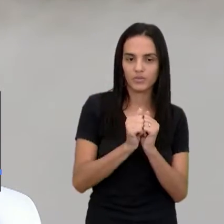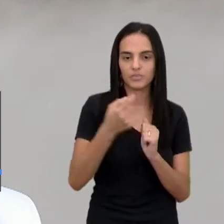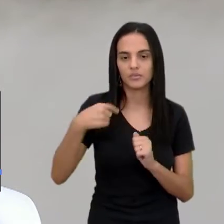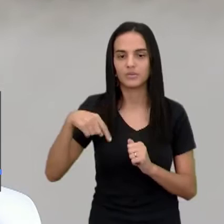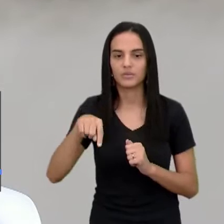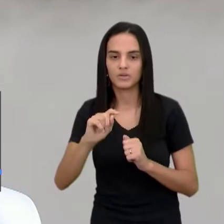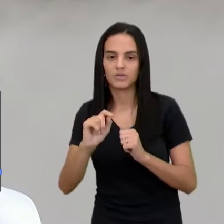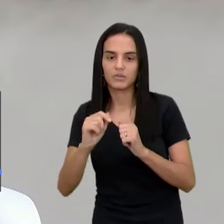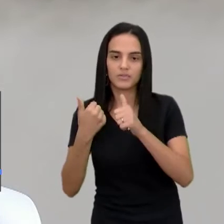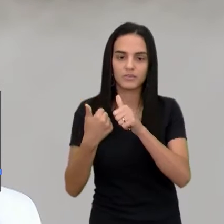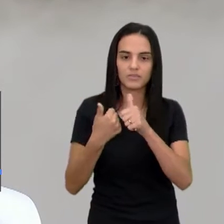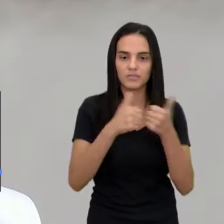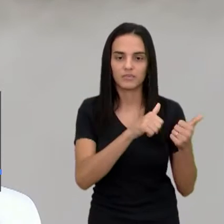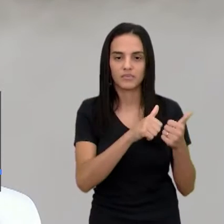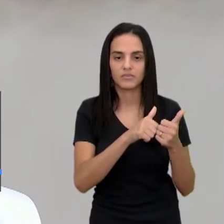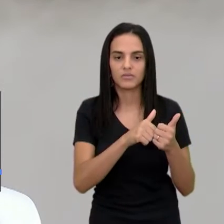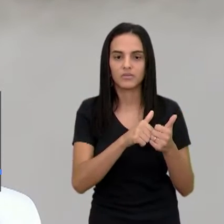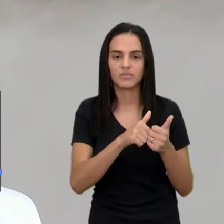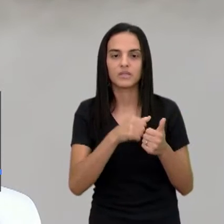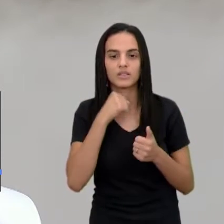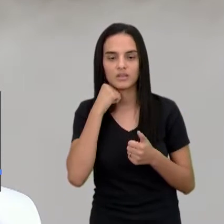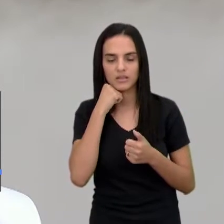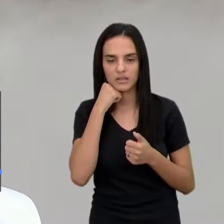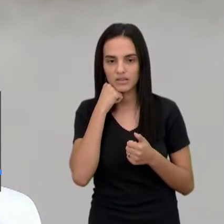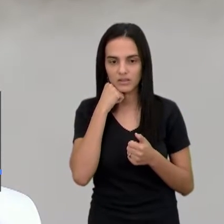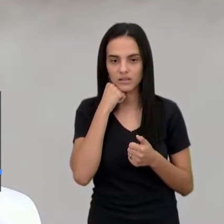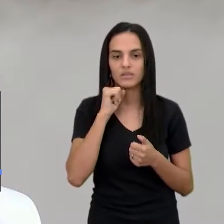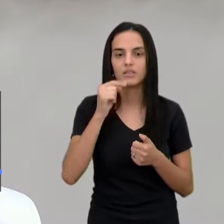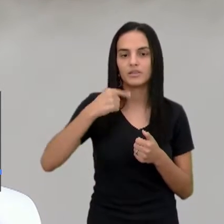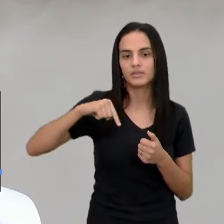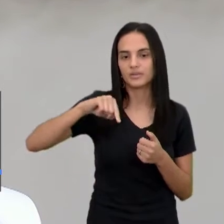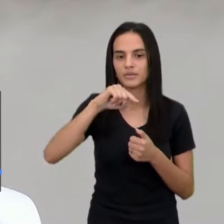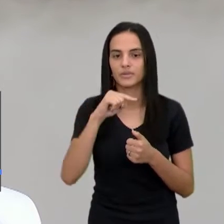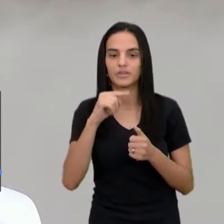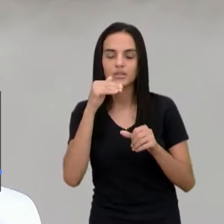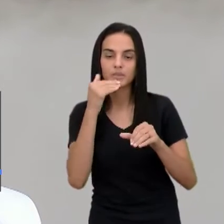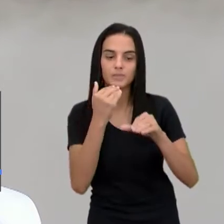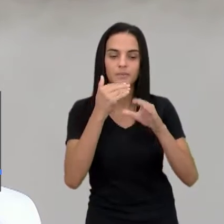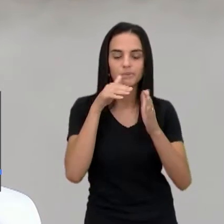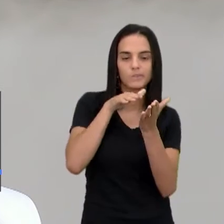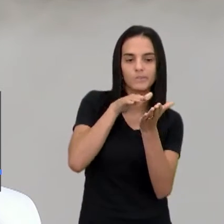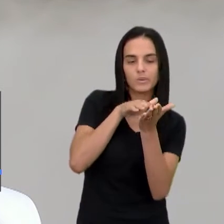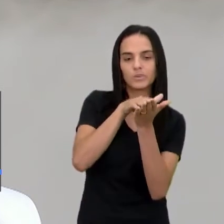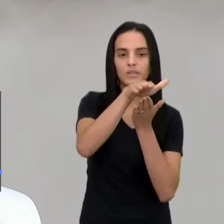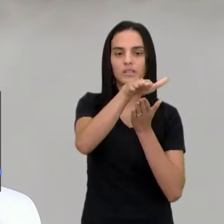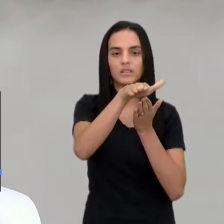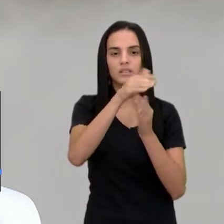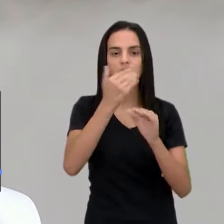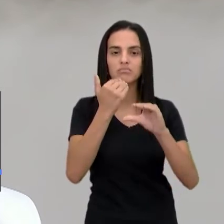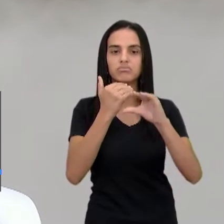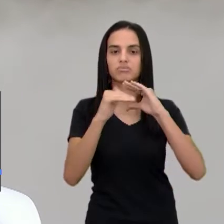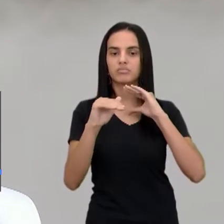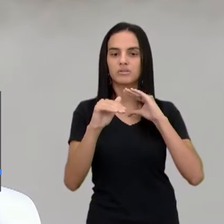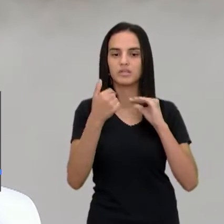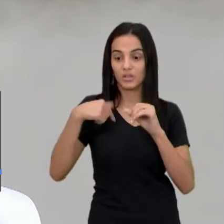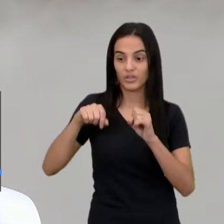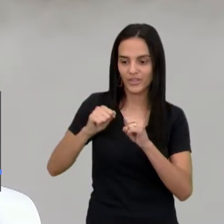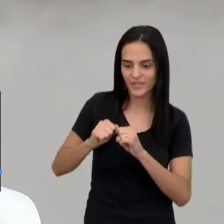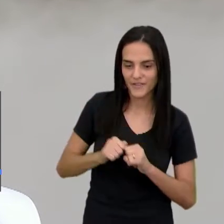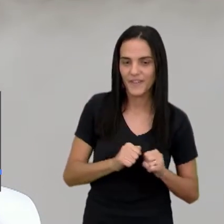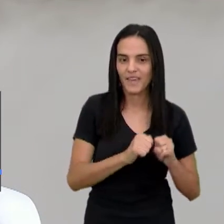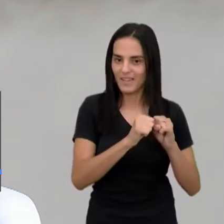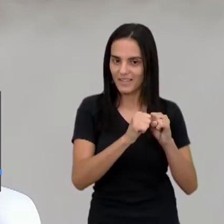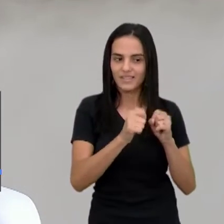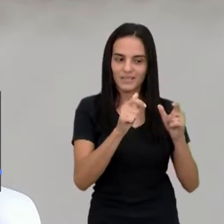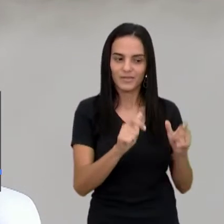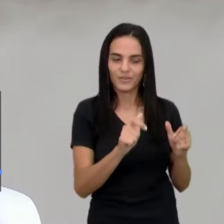companheiros, digamos assim, lá da ciência, quando a gente publica alguma coisa que a gente fez em laboratório,